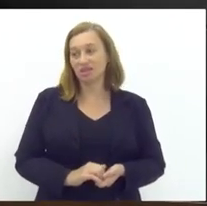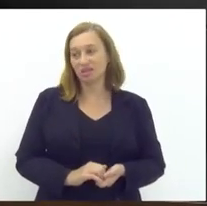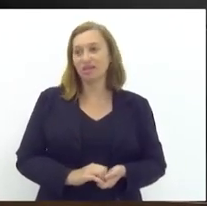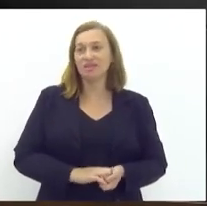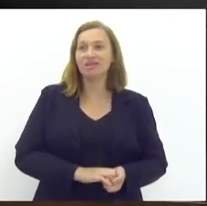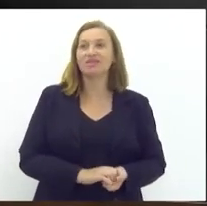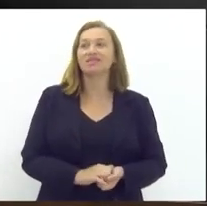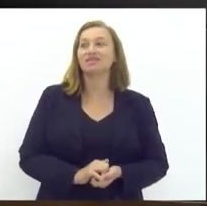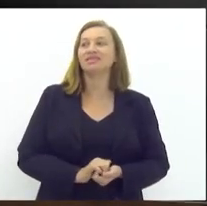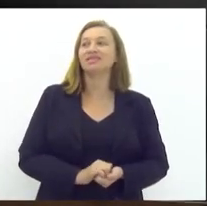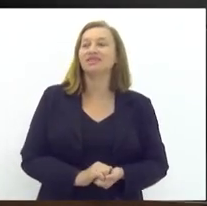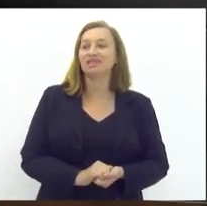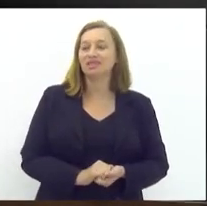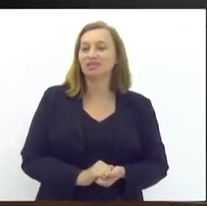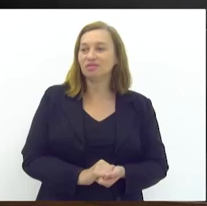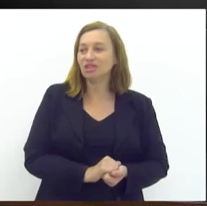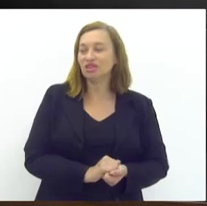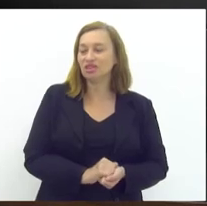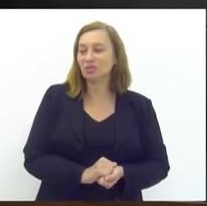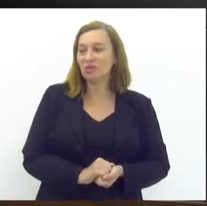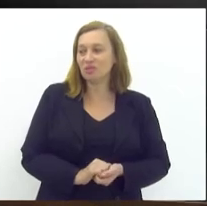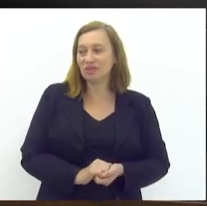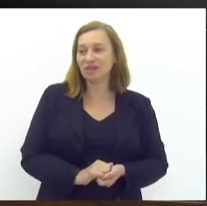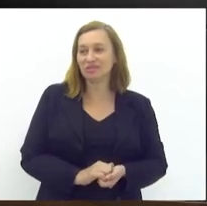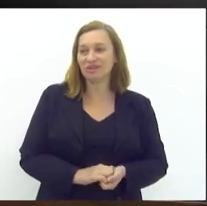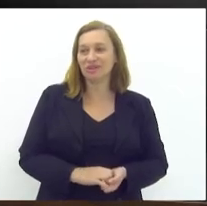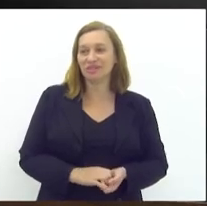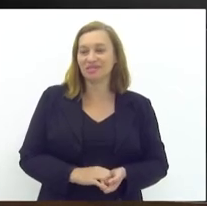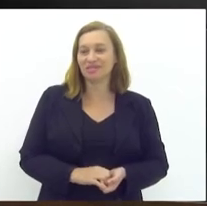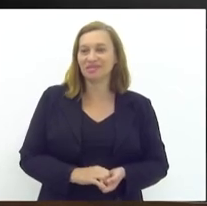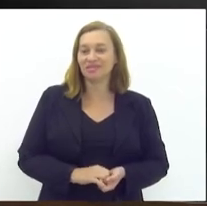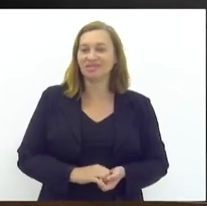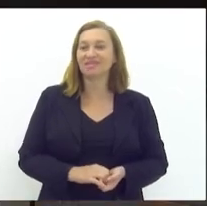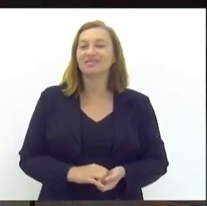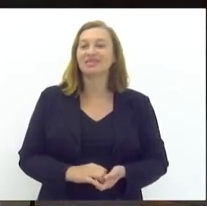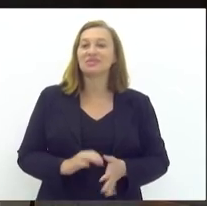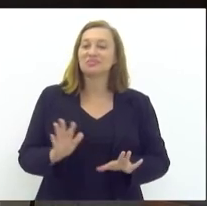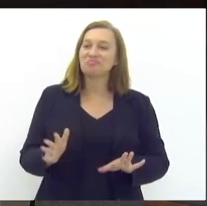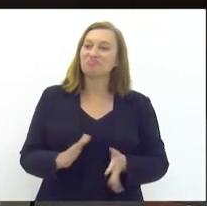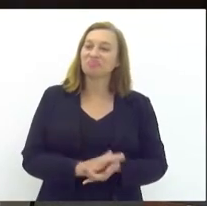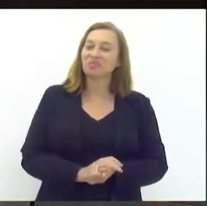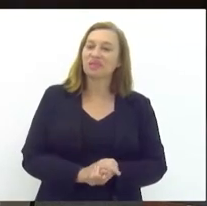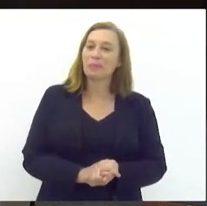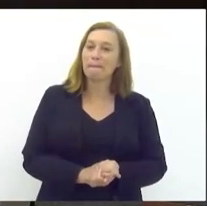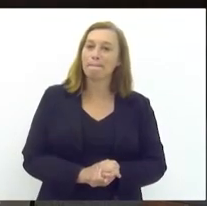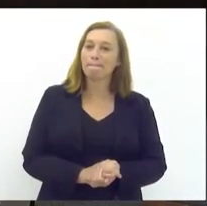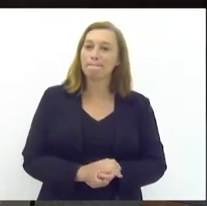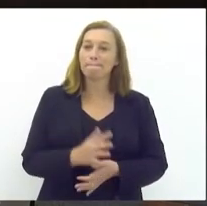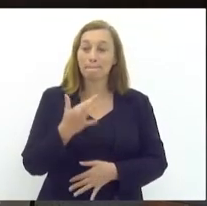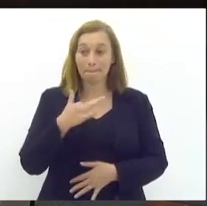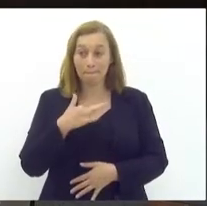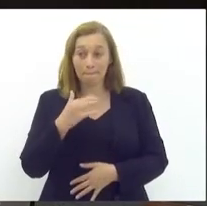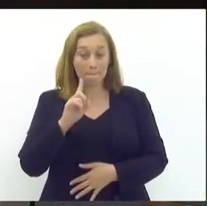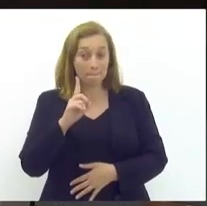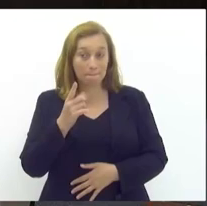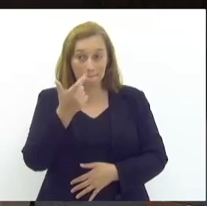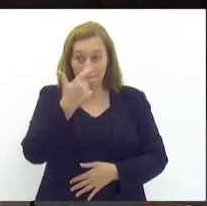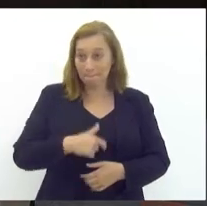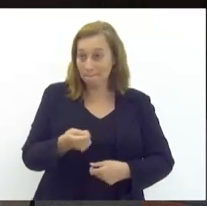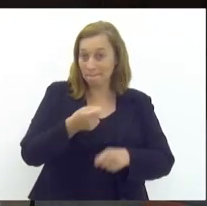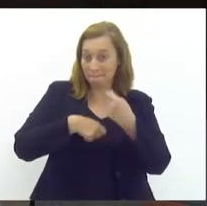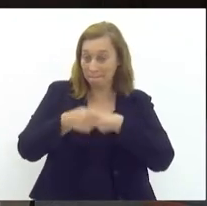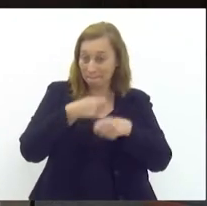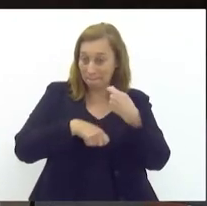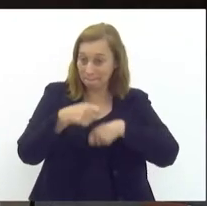a todos que me convidaram é muito interessante vir aqui falar porque eu acho que eu não sou economista Começa por aí começa